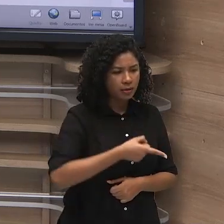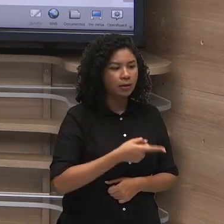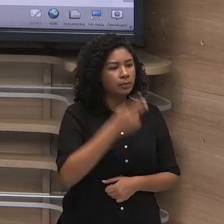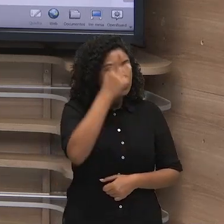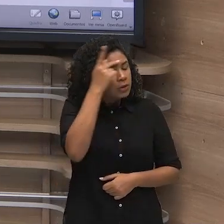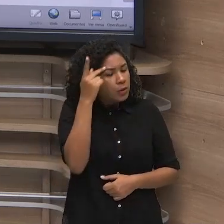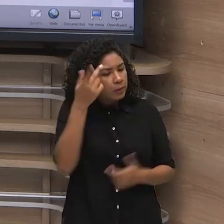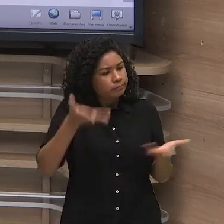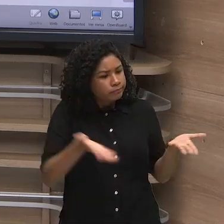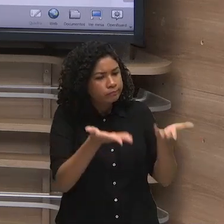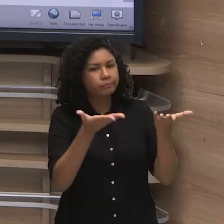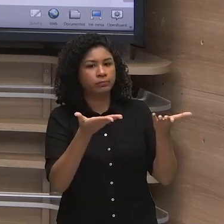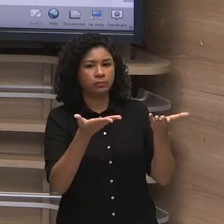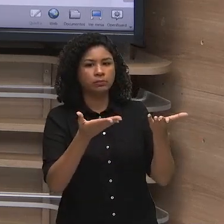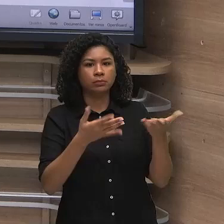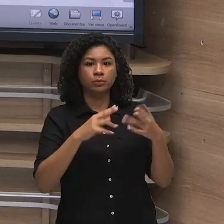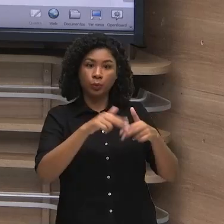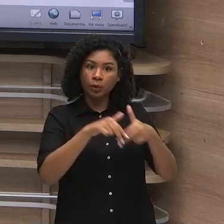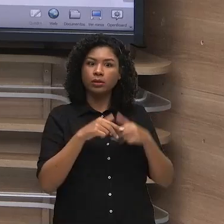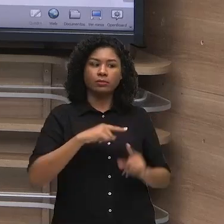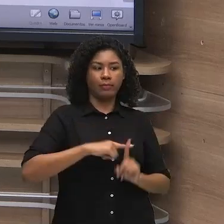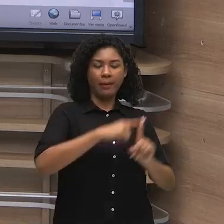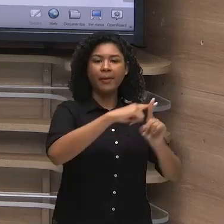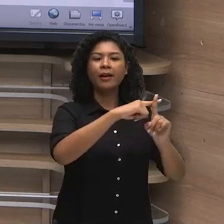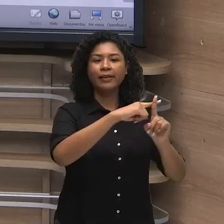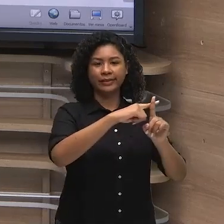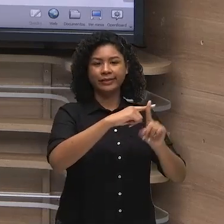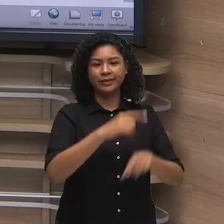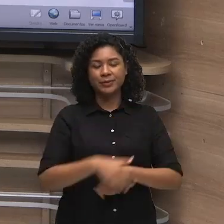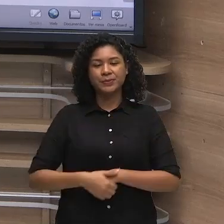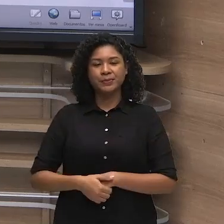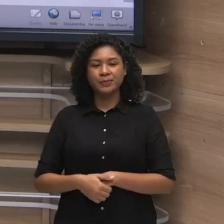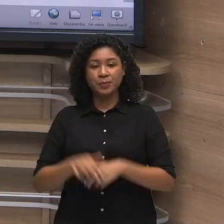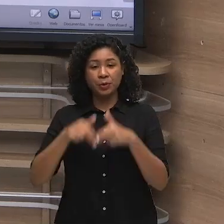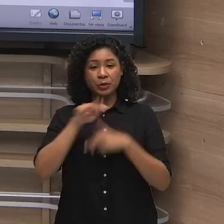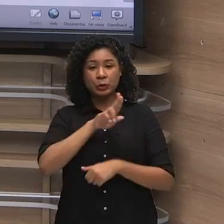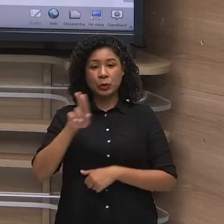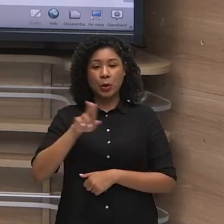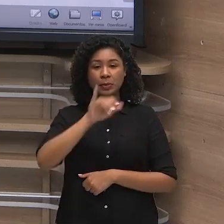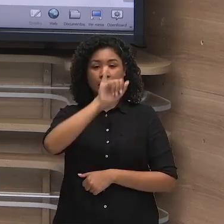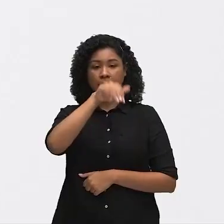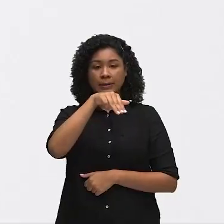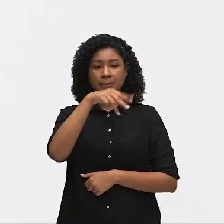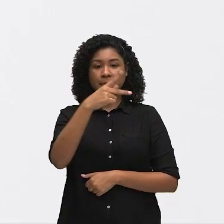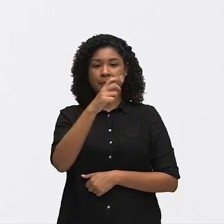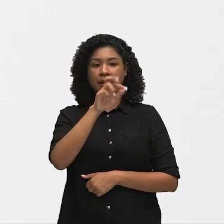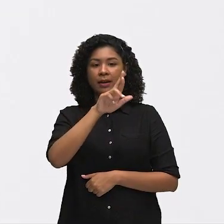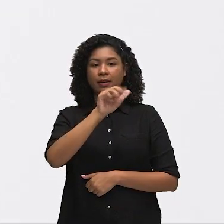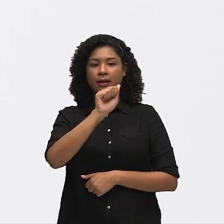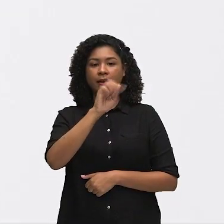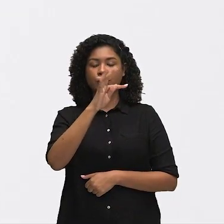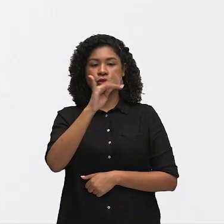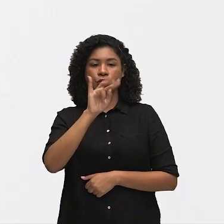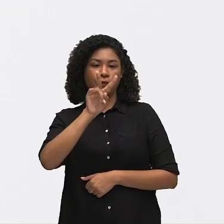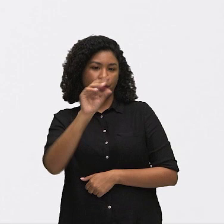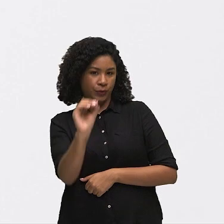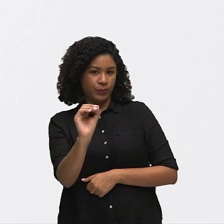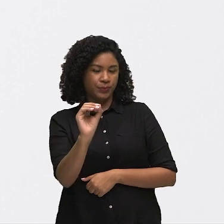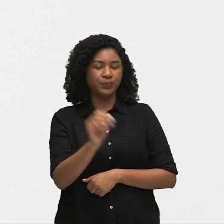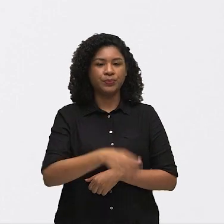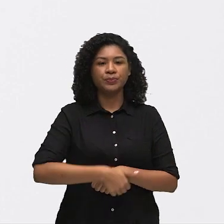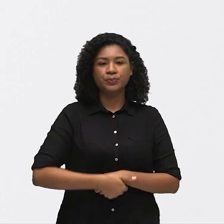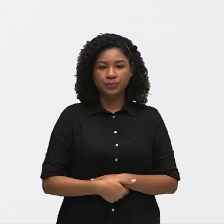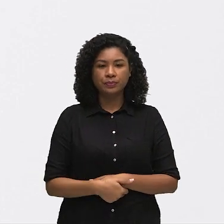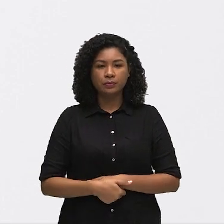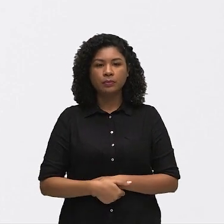né? Então, é uma afirmação em forma de imperativo, tá bom? Então, dito isso,